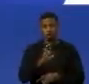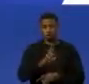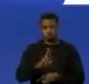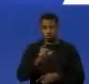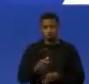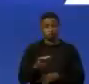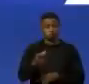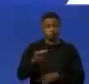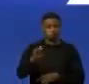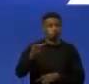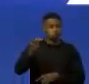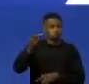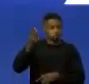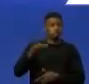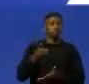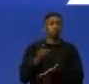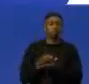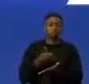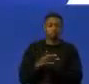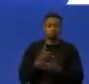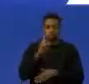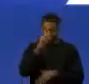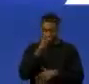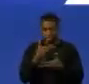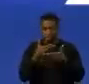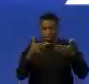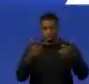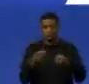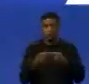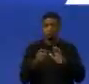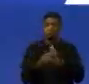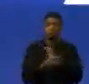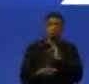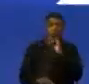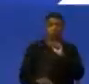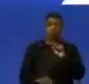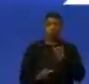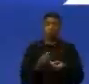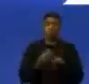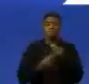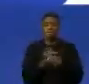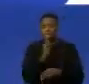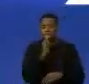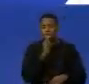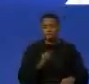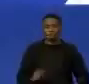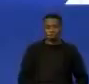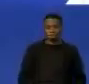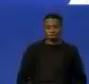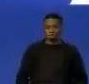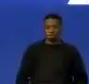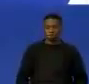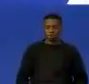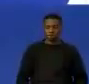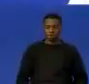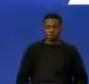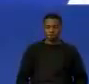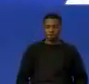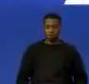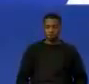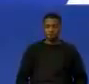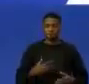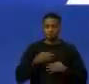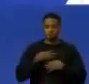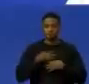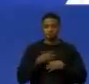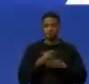aplicado rotineiramente em hospitais. Então ele pergunta aqui um exemplo aqui, né, que até essa